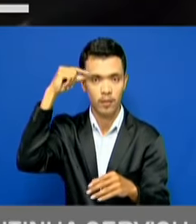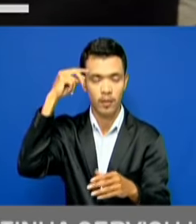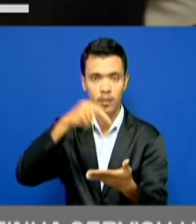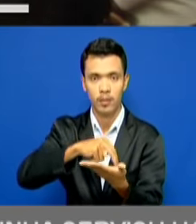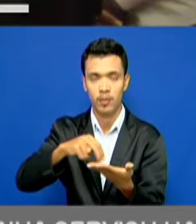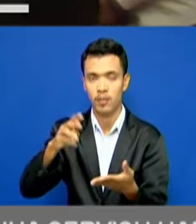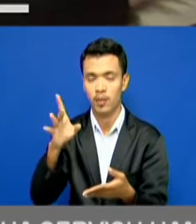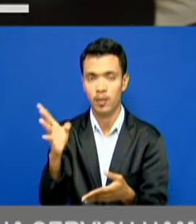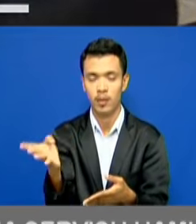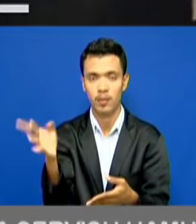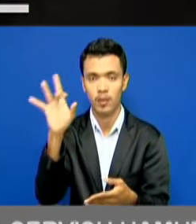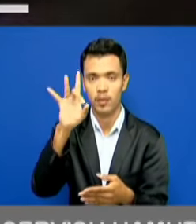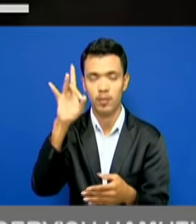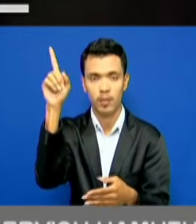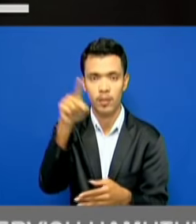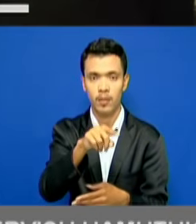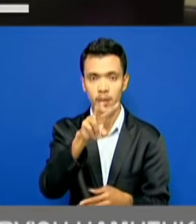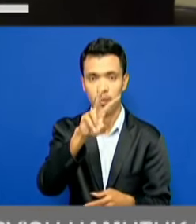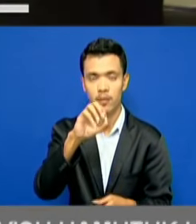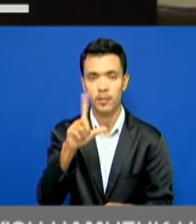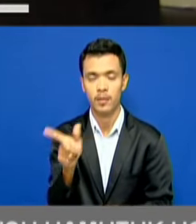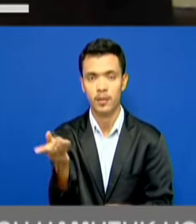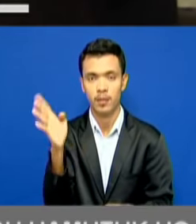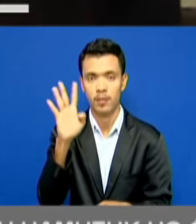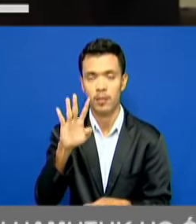Resingualu, barra Rihundruaru Anulu Resinghat,